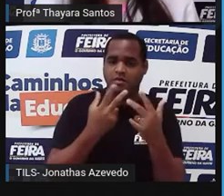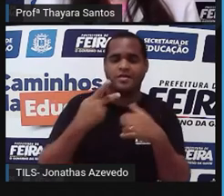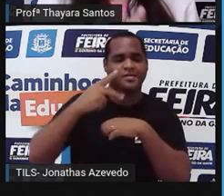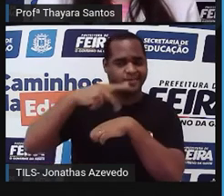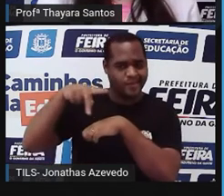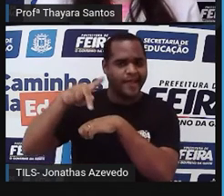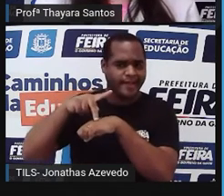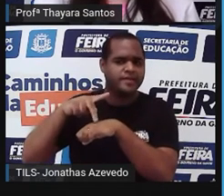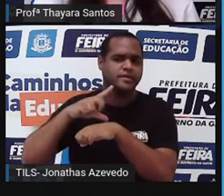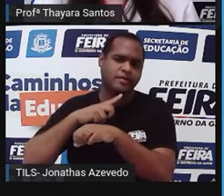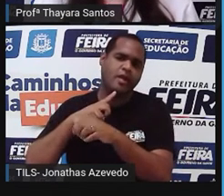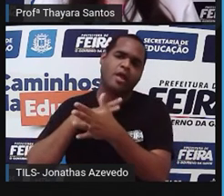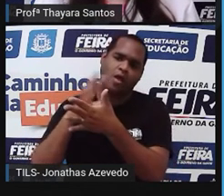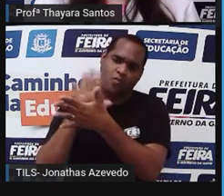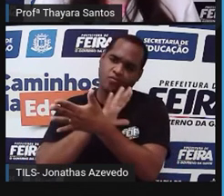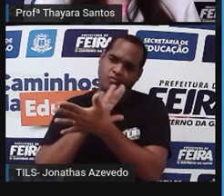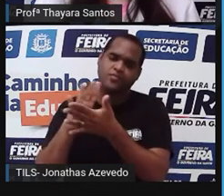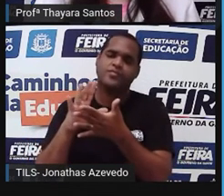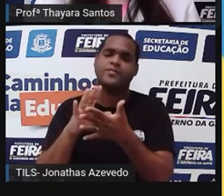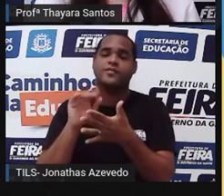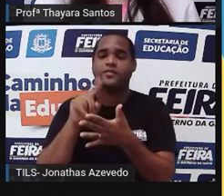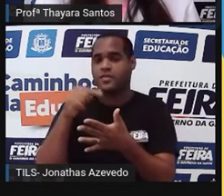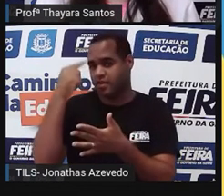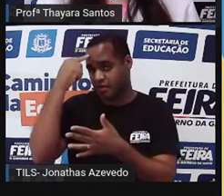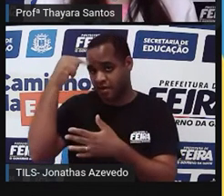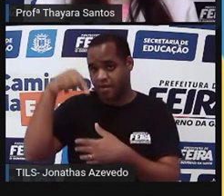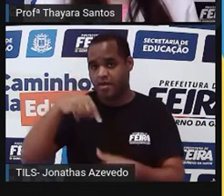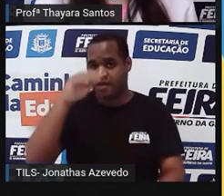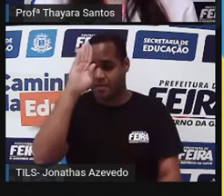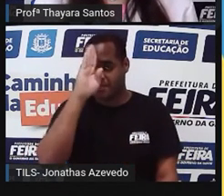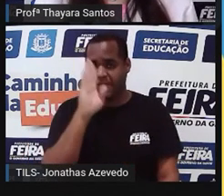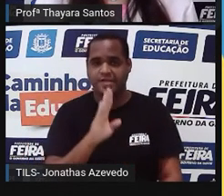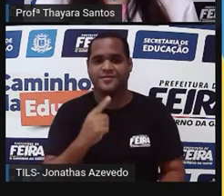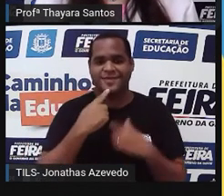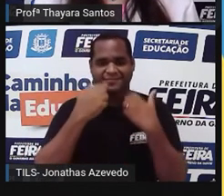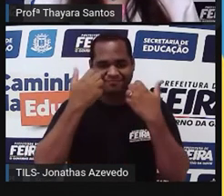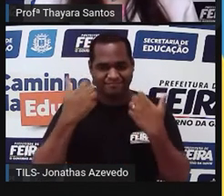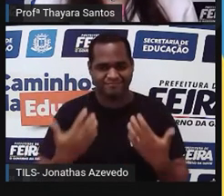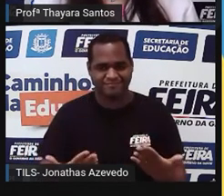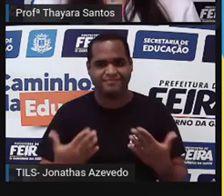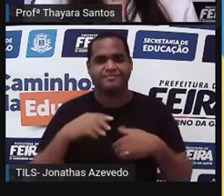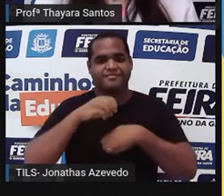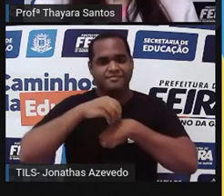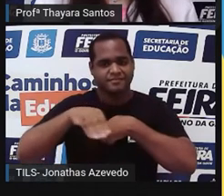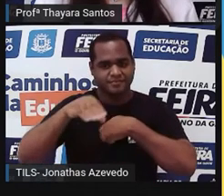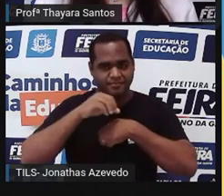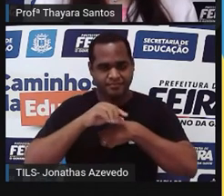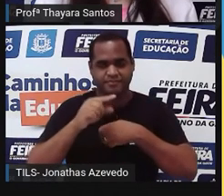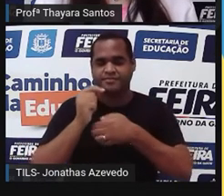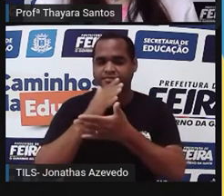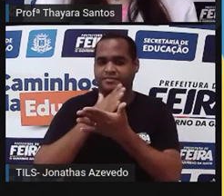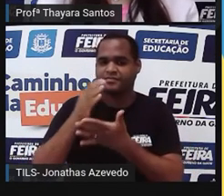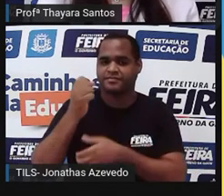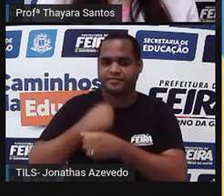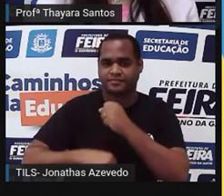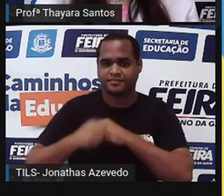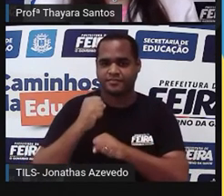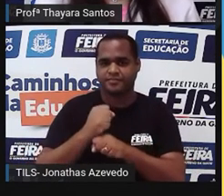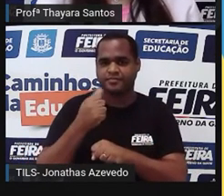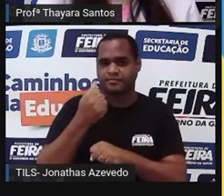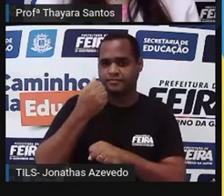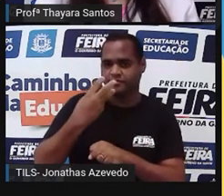países e tem uma coisa aqui sobre o Brasil que eu quero mostrar para vocês. Então, no começo do ano, no dia 13